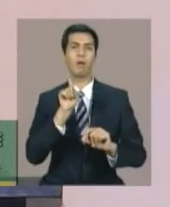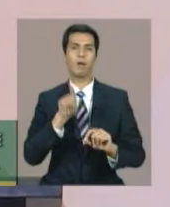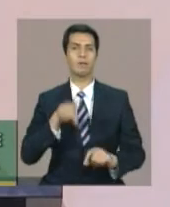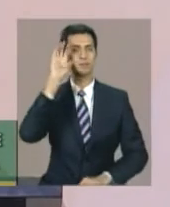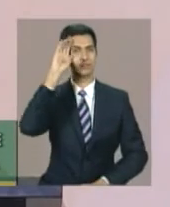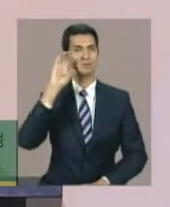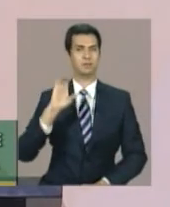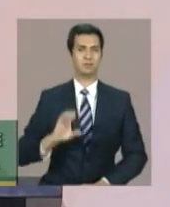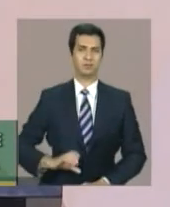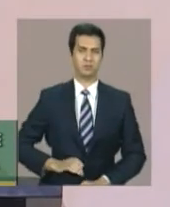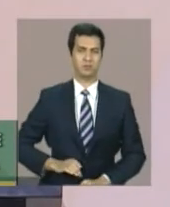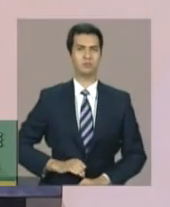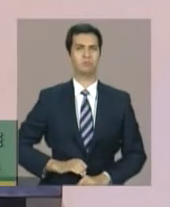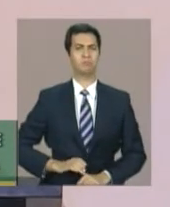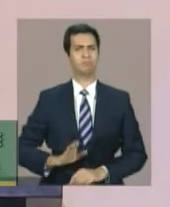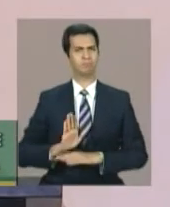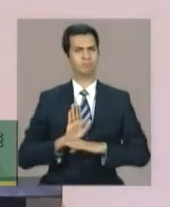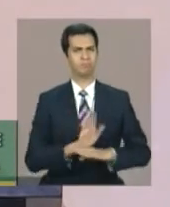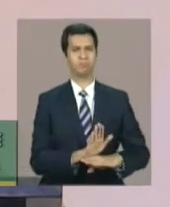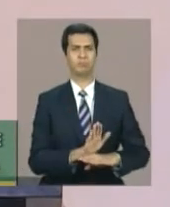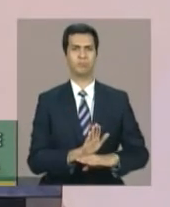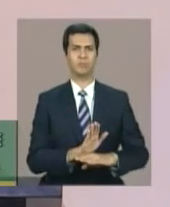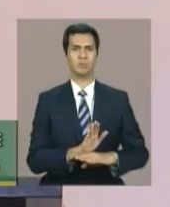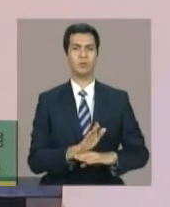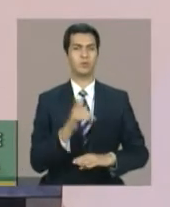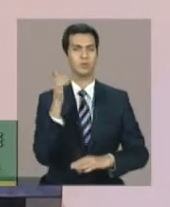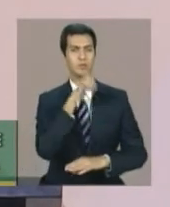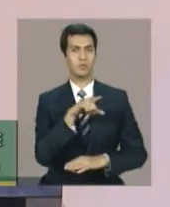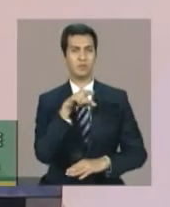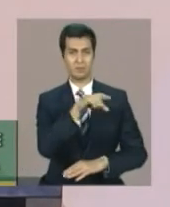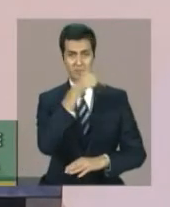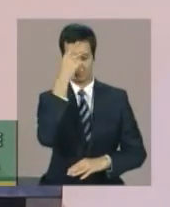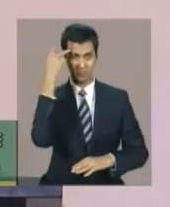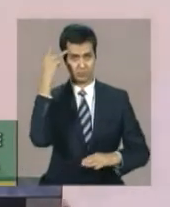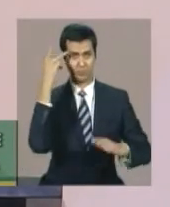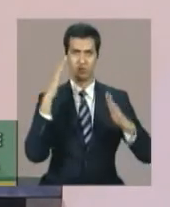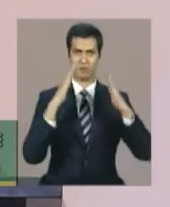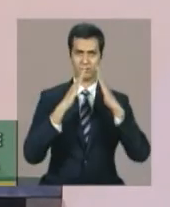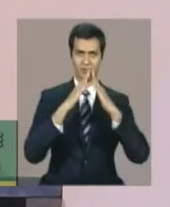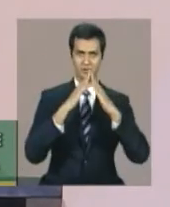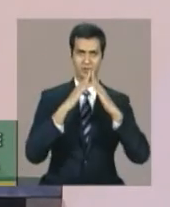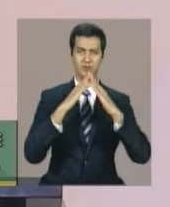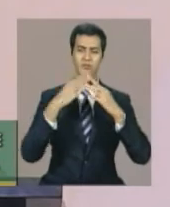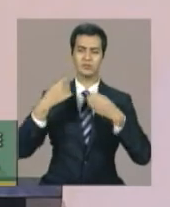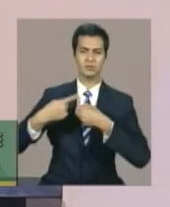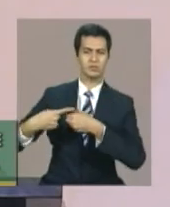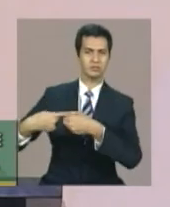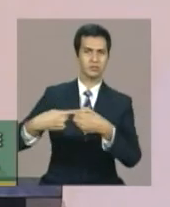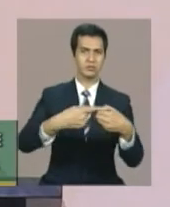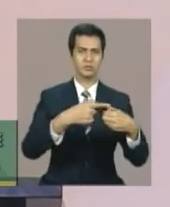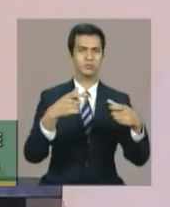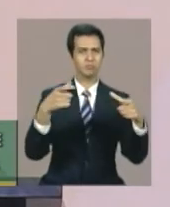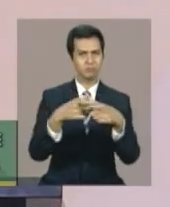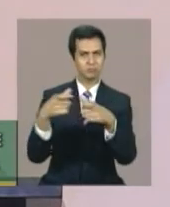cidadã, que transforma o morador do interior do Brasil